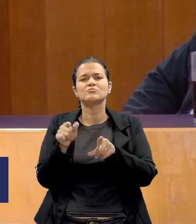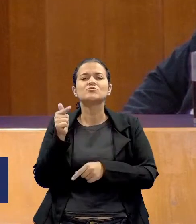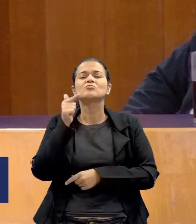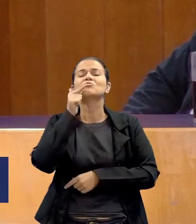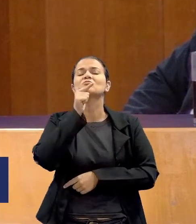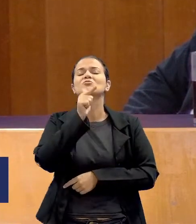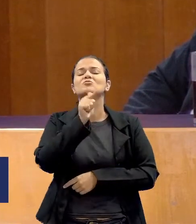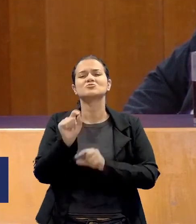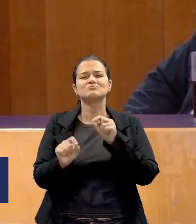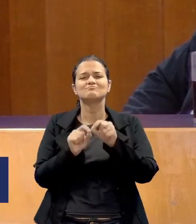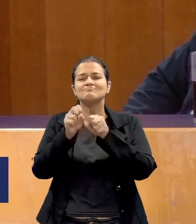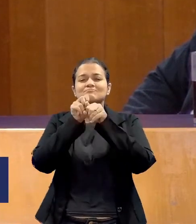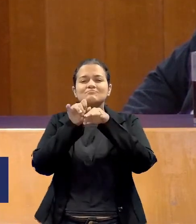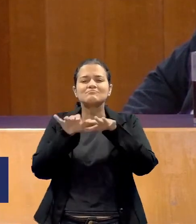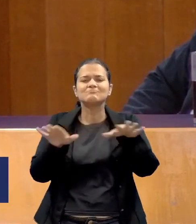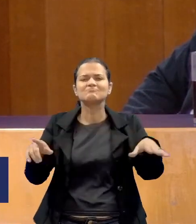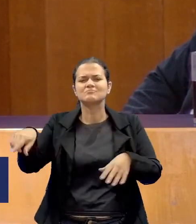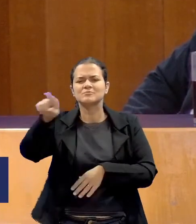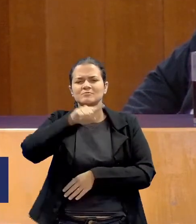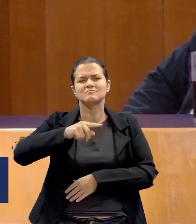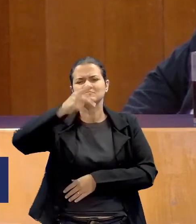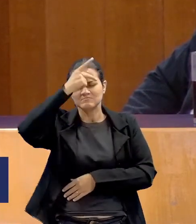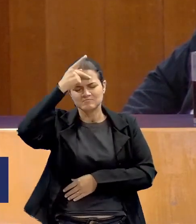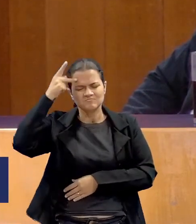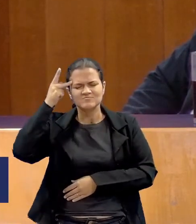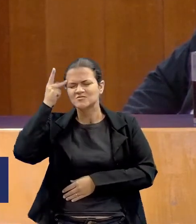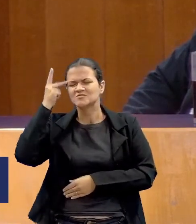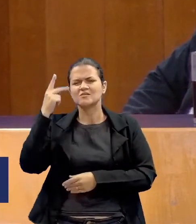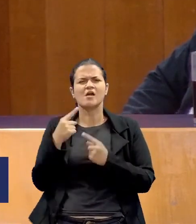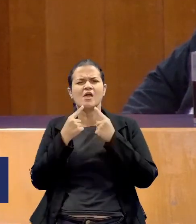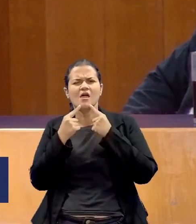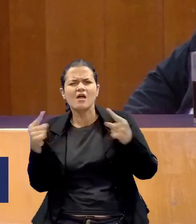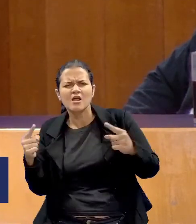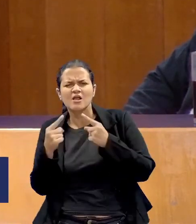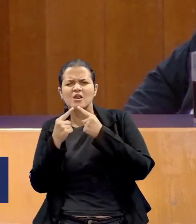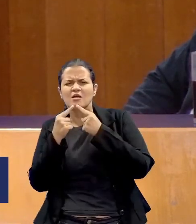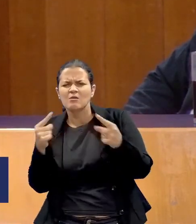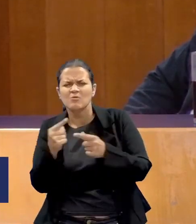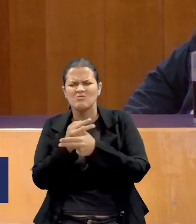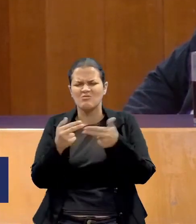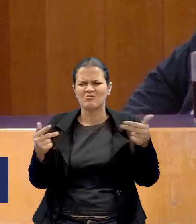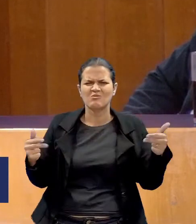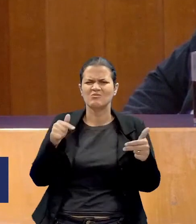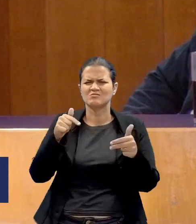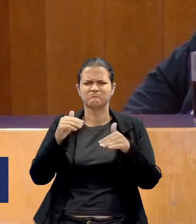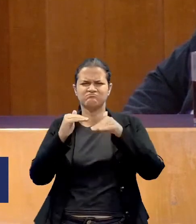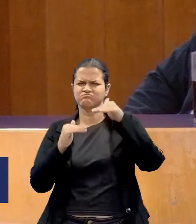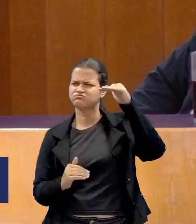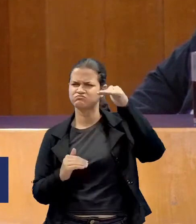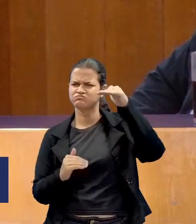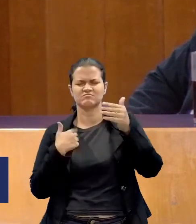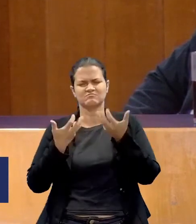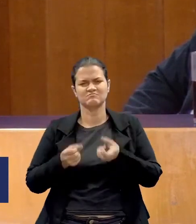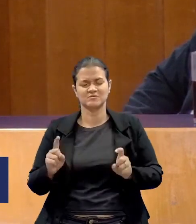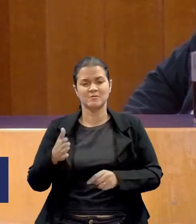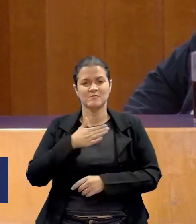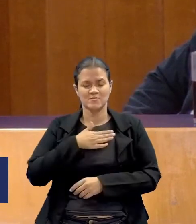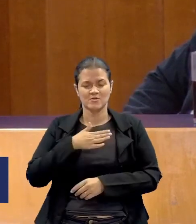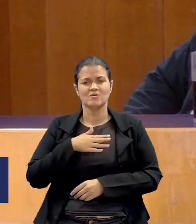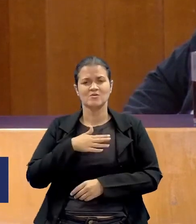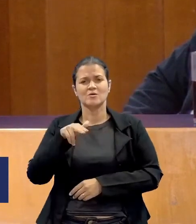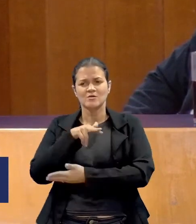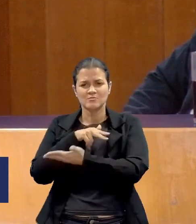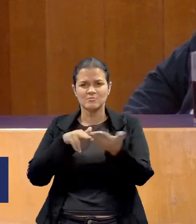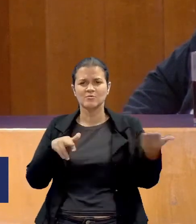de contestamento, contestação do status quo. Aos meus irmãos fraternos da radiação espírita,